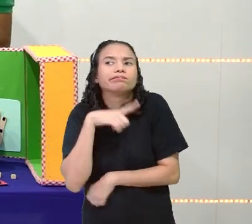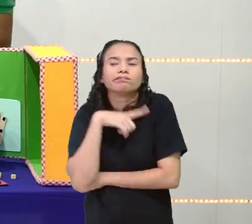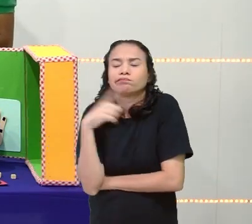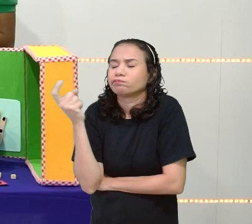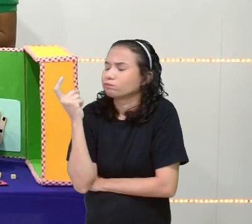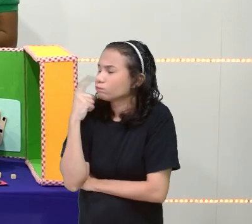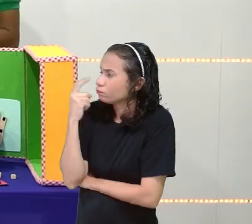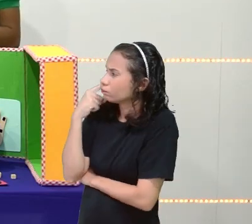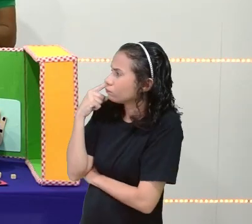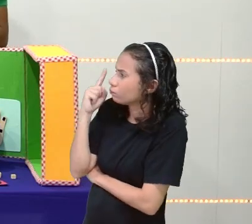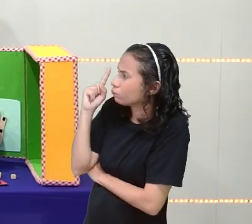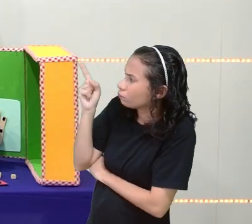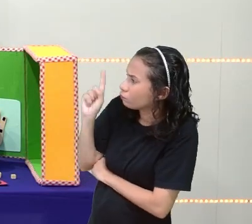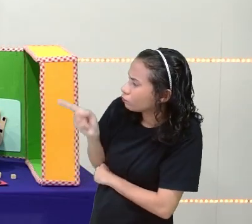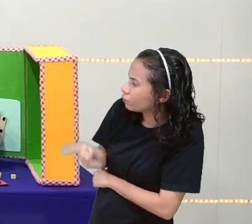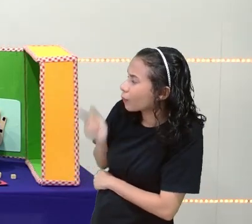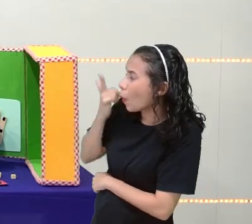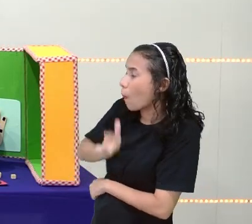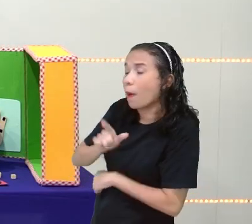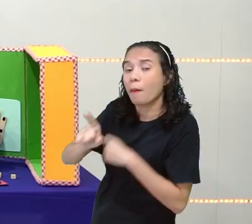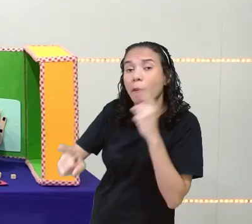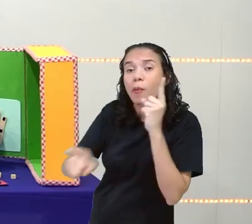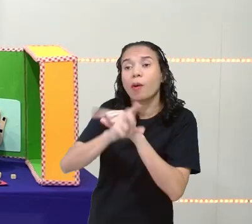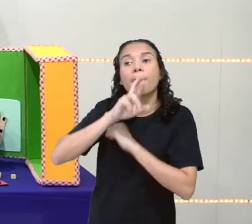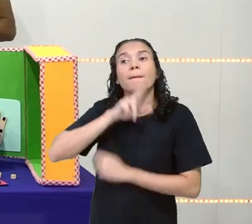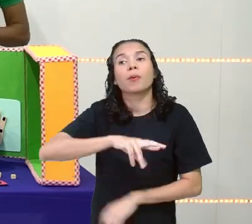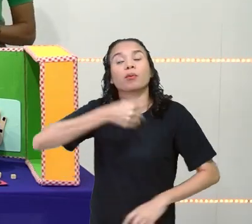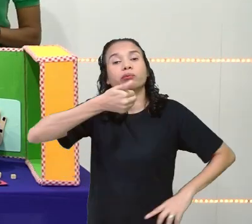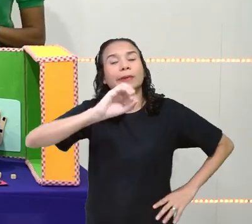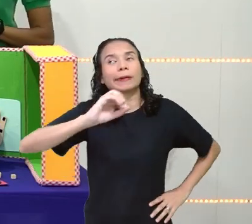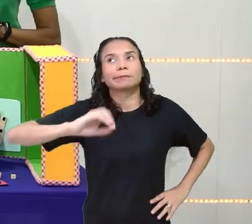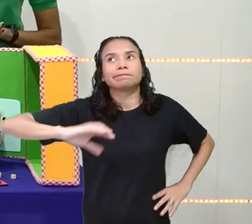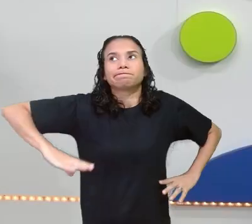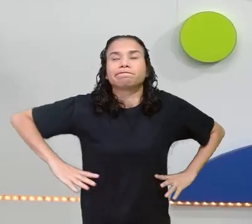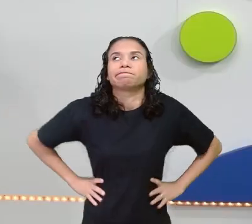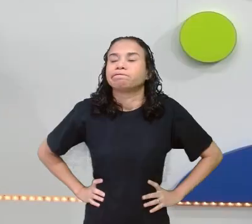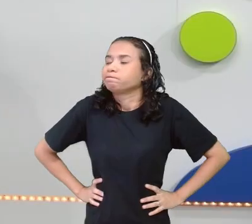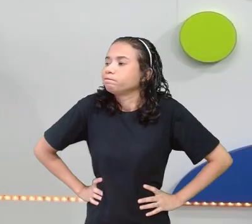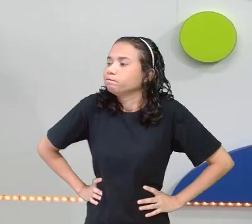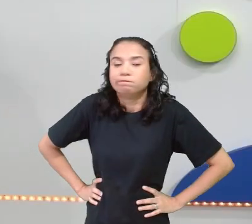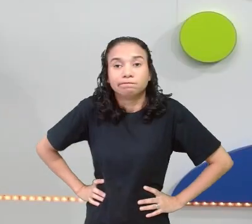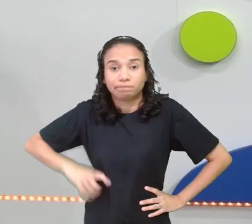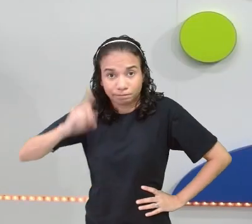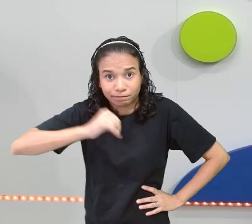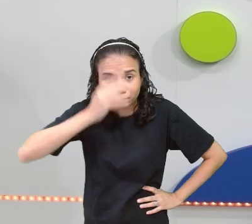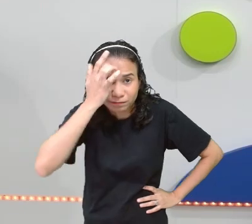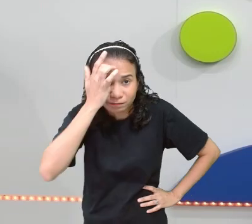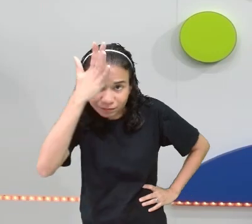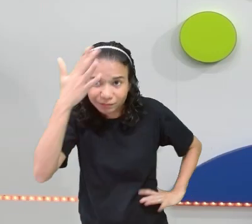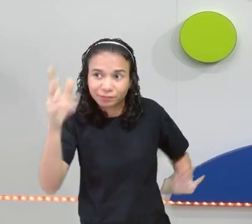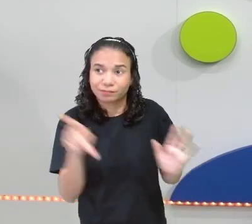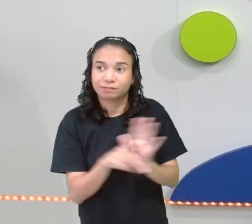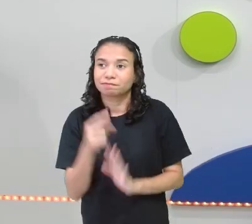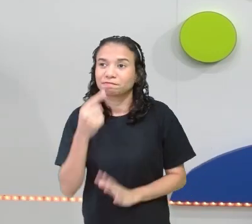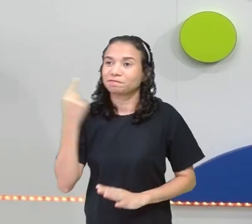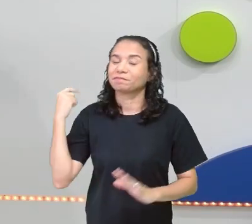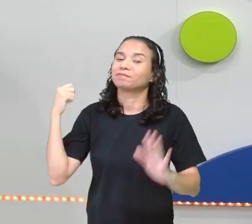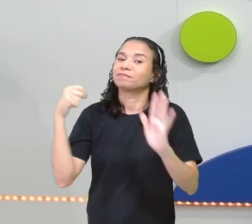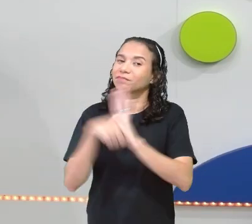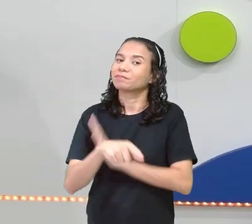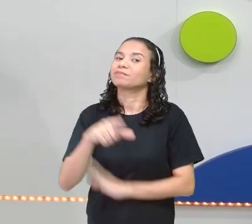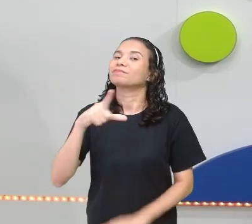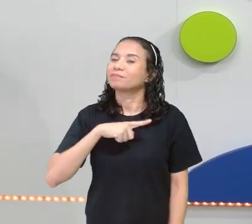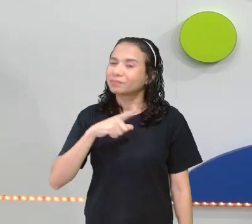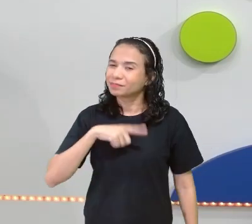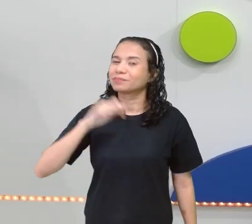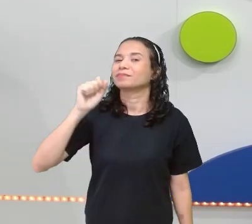somas daqui o resultado vai ser 10? Facinho, facinho. Porque até na outra questão também a gente já viu. Eu só